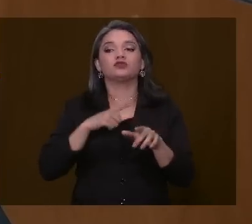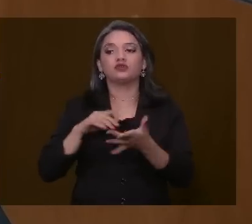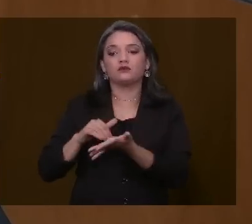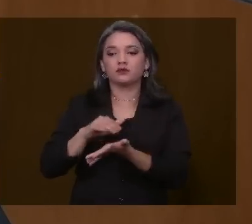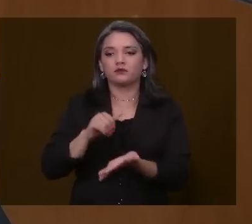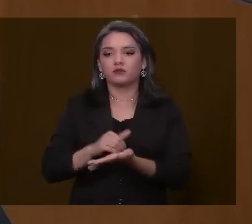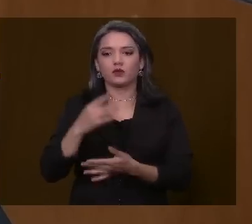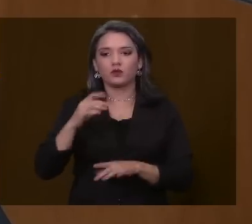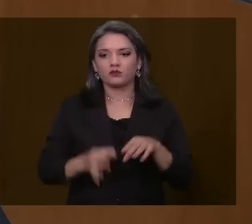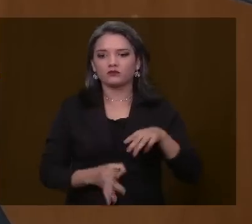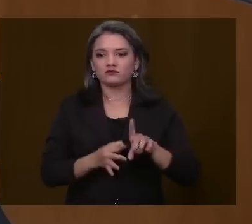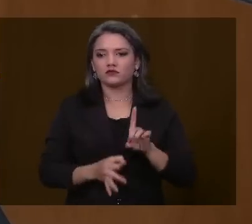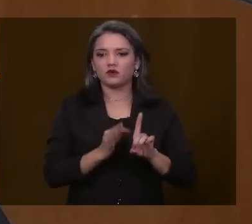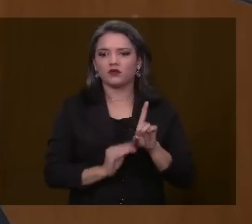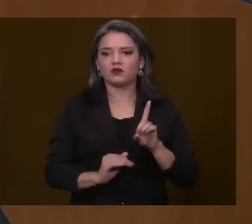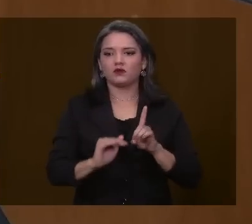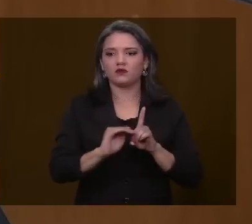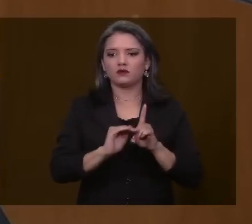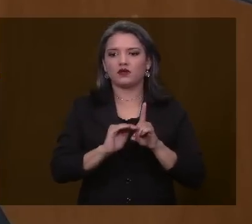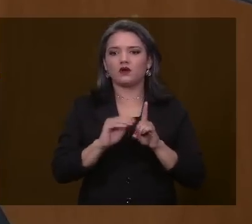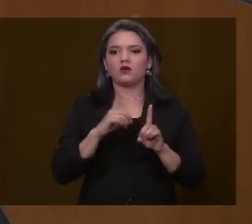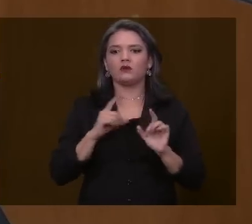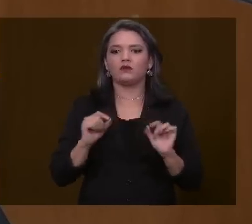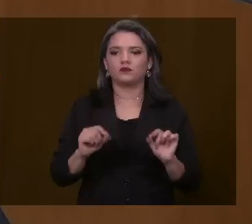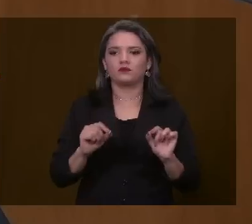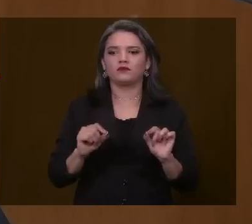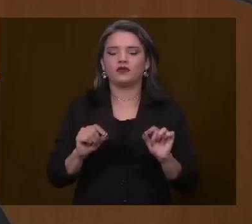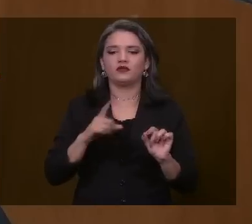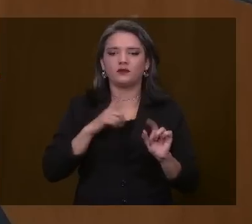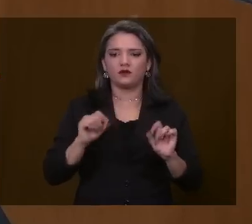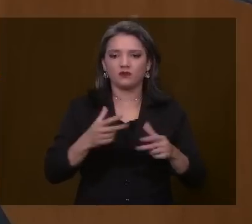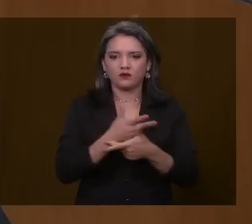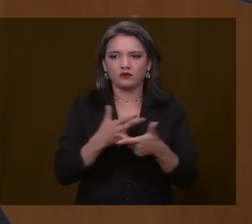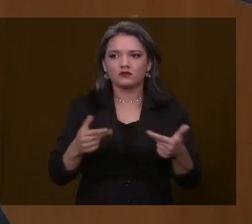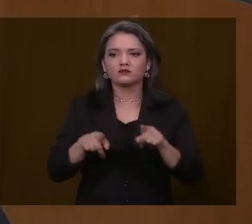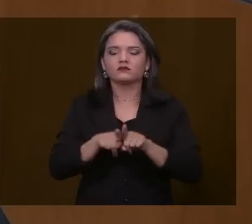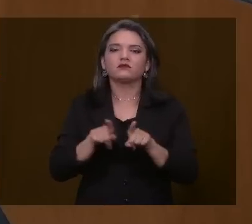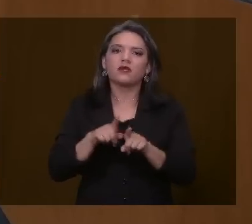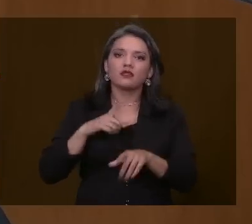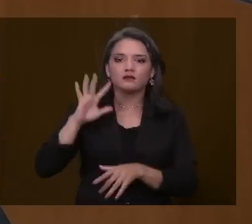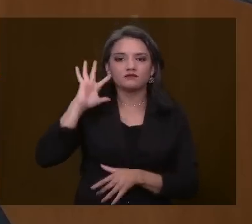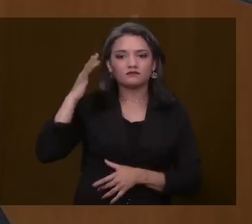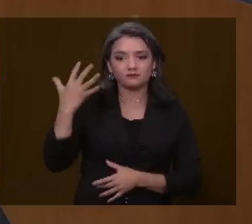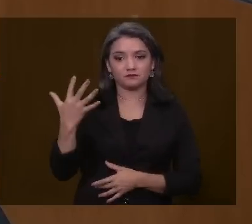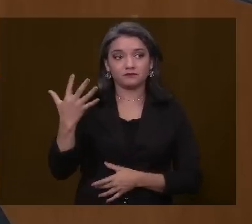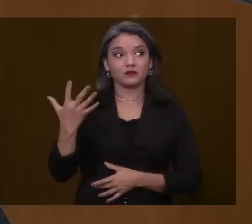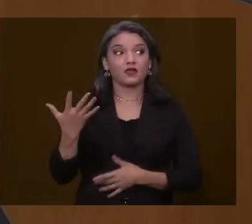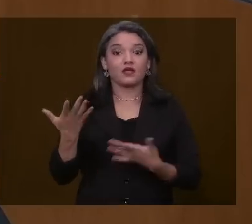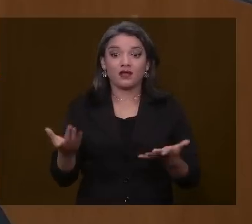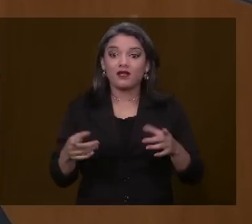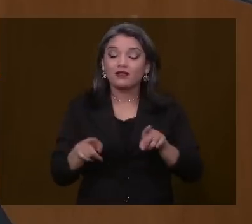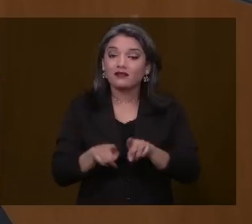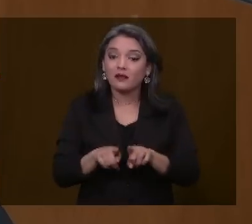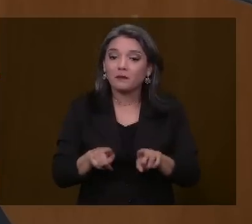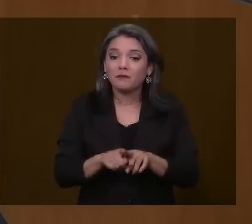órgão político achava de discordar da fundamentação de uma decisão ou